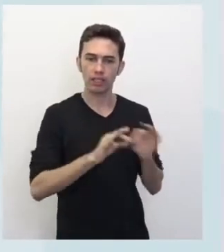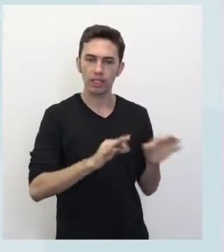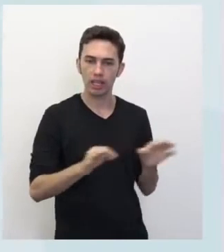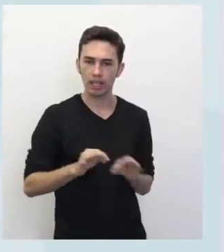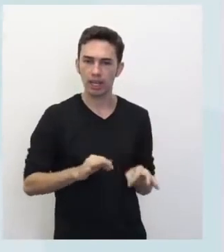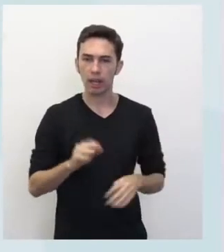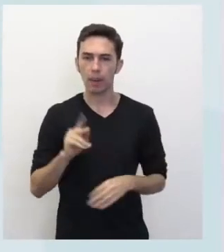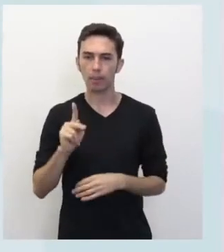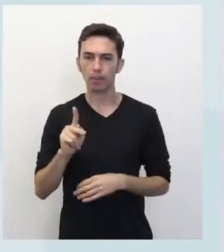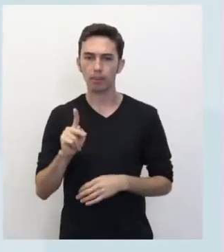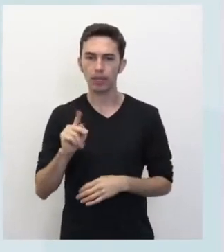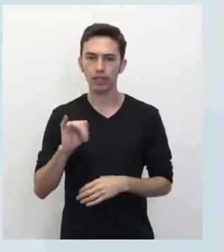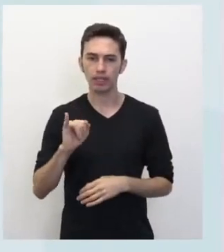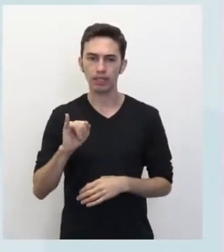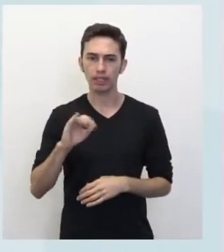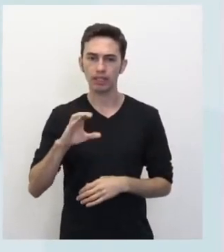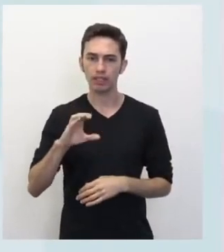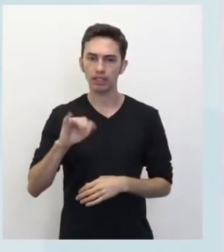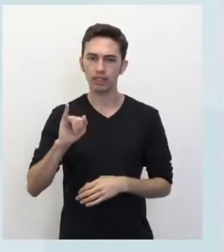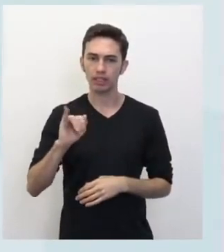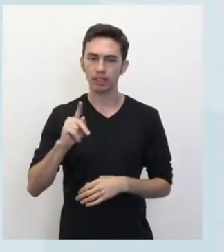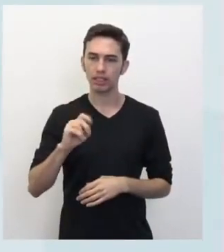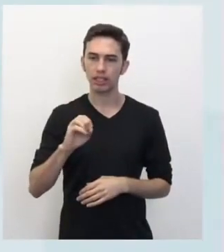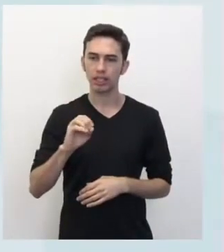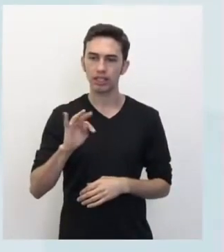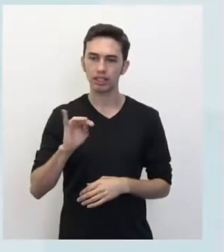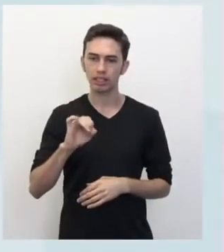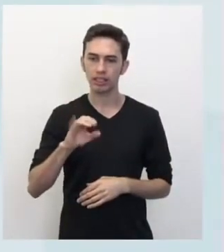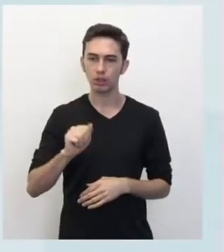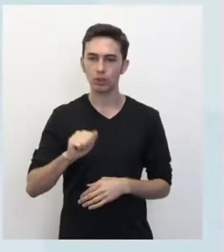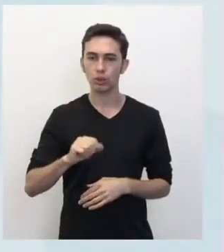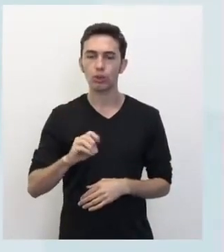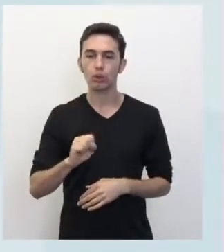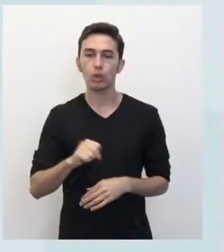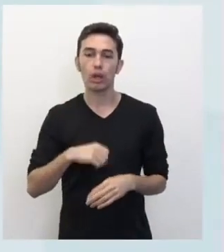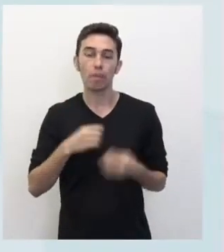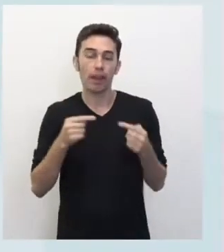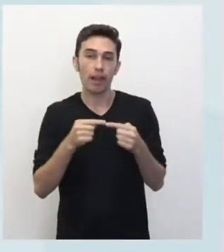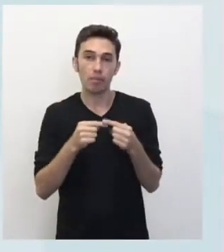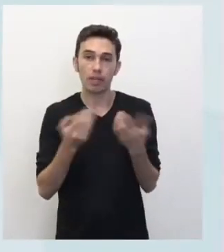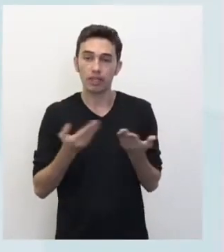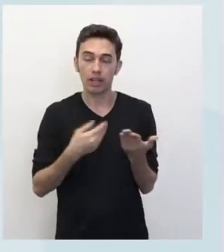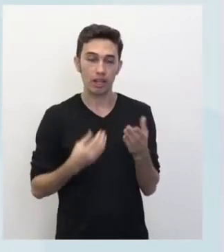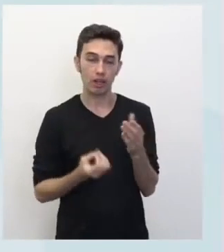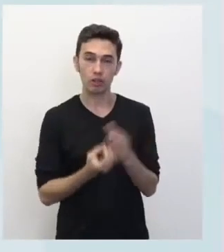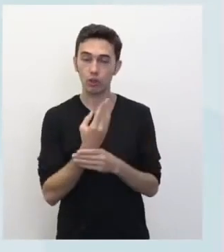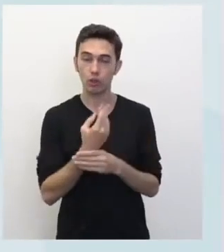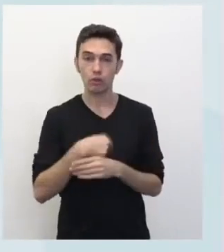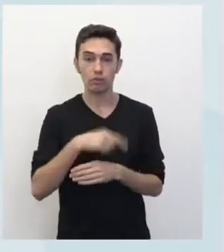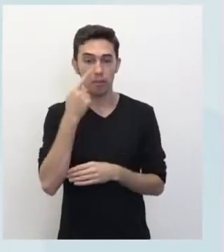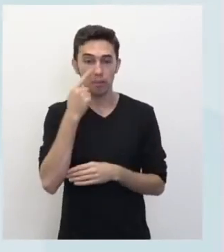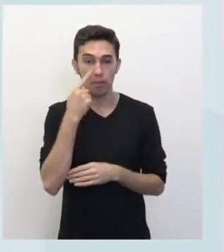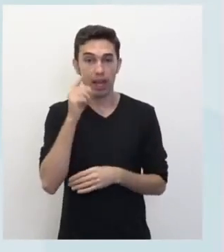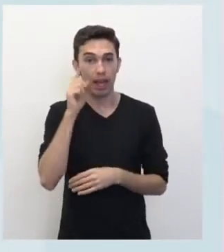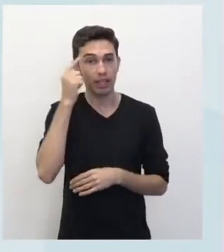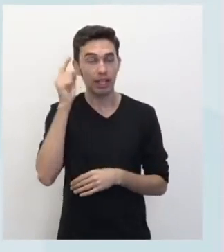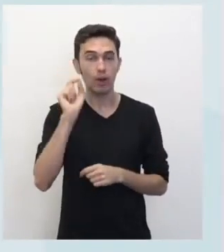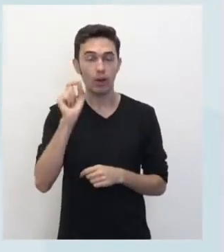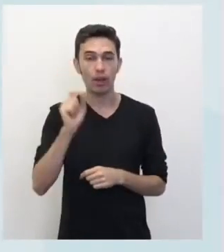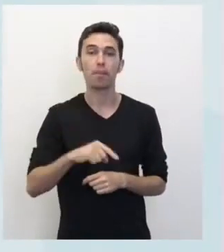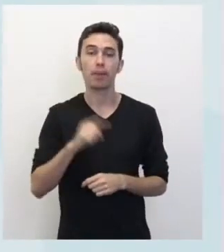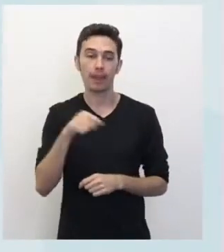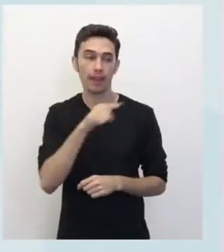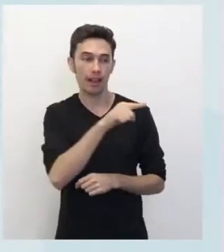psitacídeos serão levadas em conta. A ideia, em um primeiro momento, é manter as ararinhas o mais